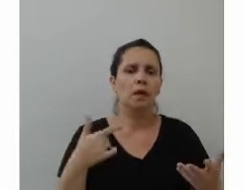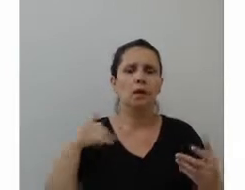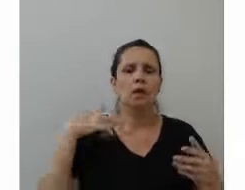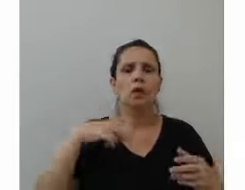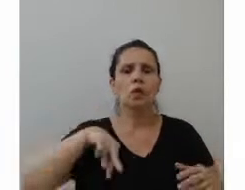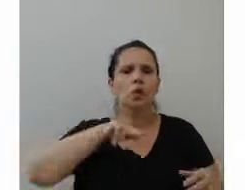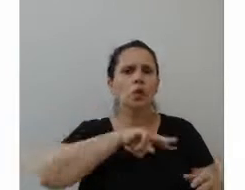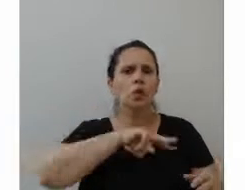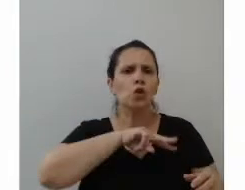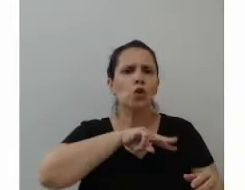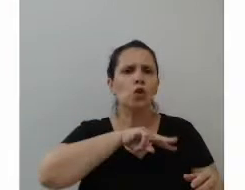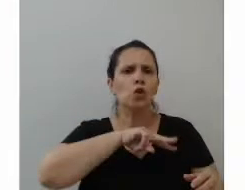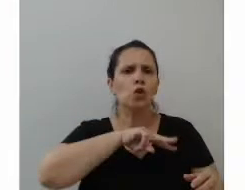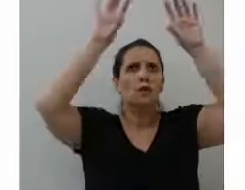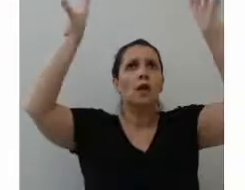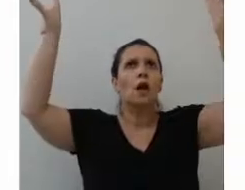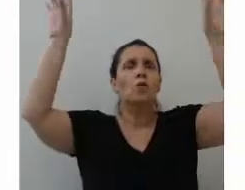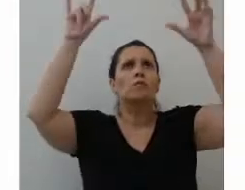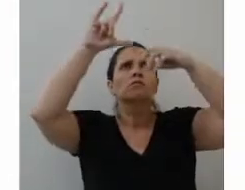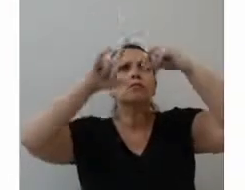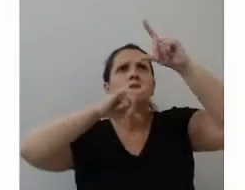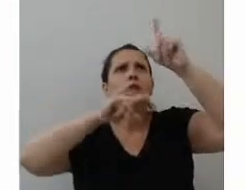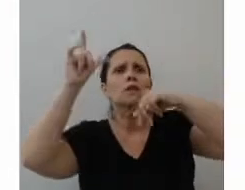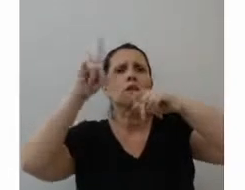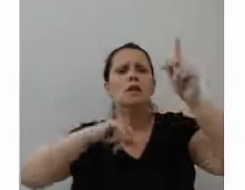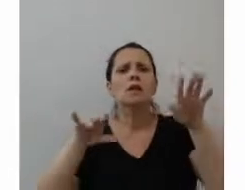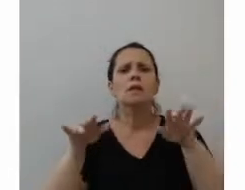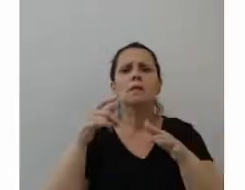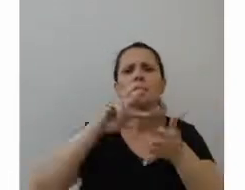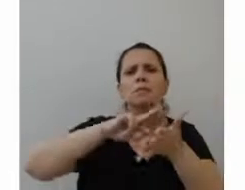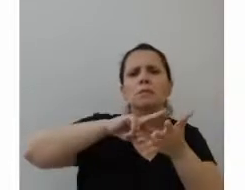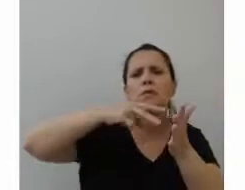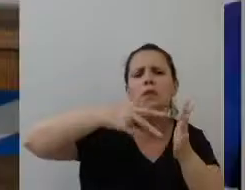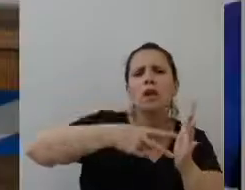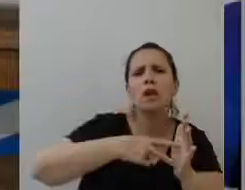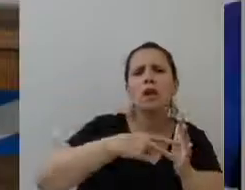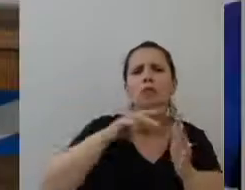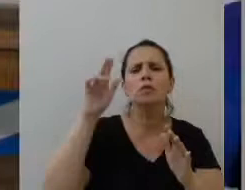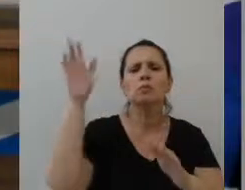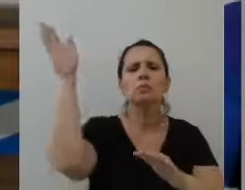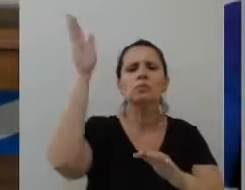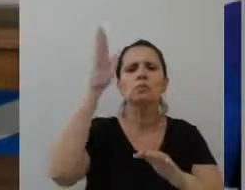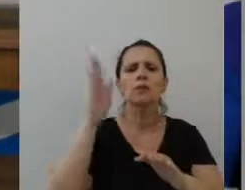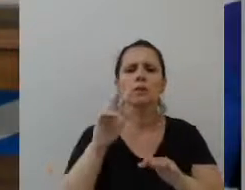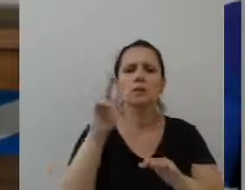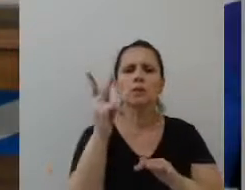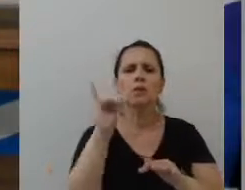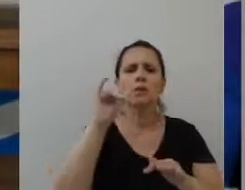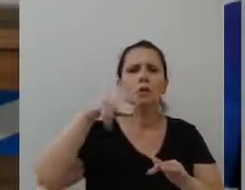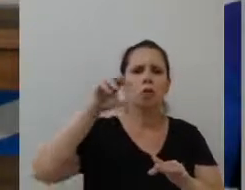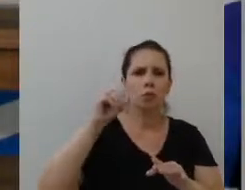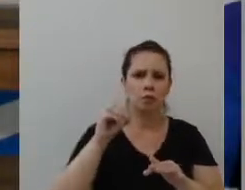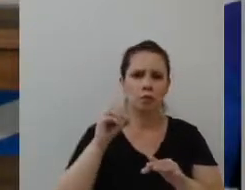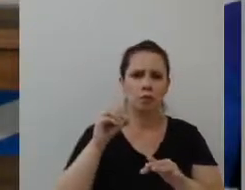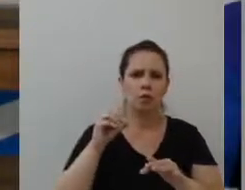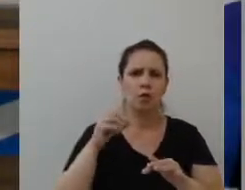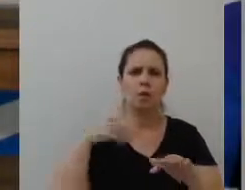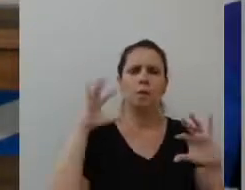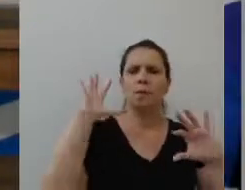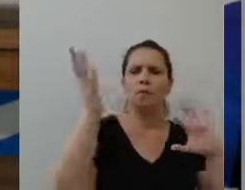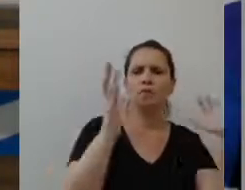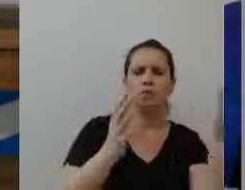hino nacional? Nossos bosques têm mais vida, nossa vida em teu seio mais amores.